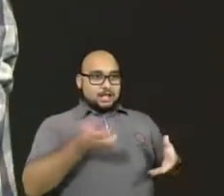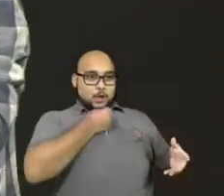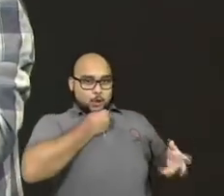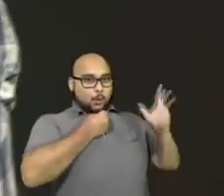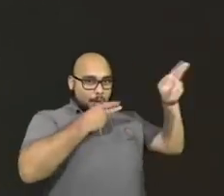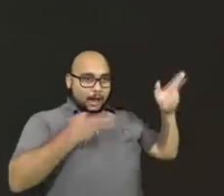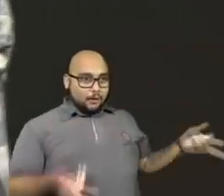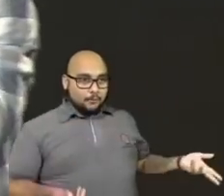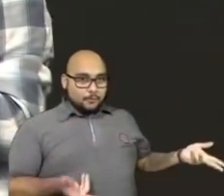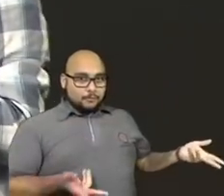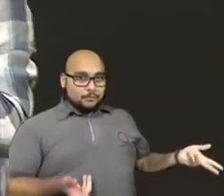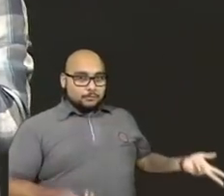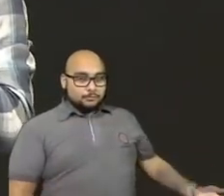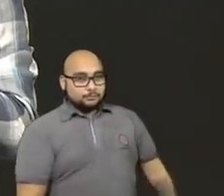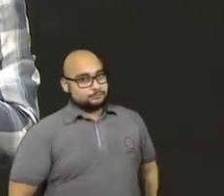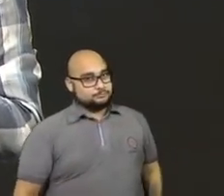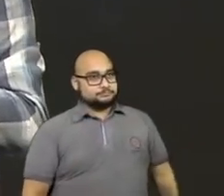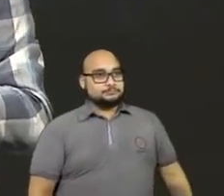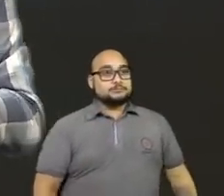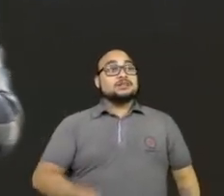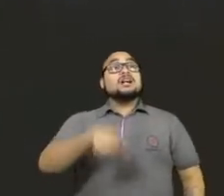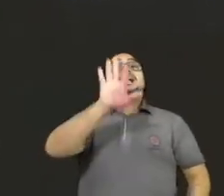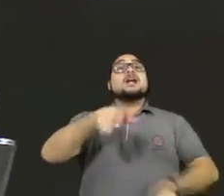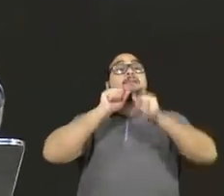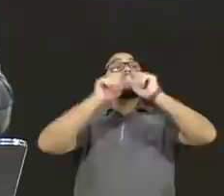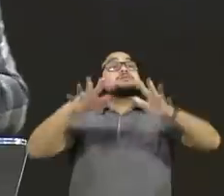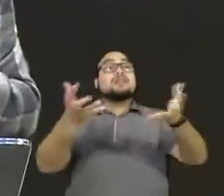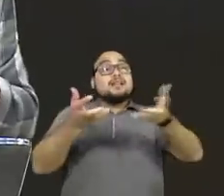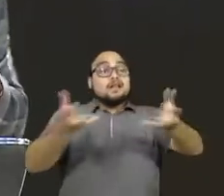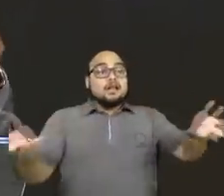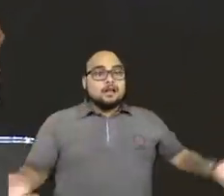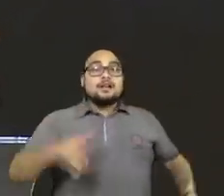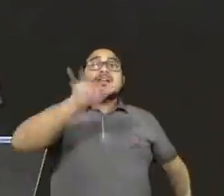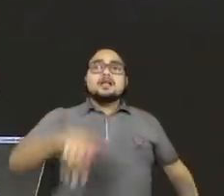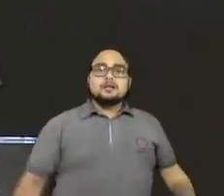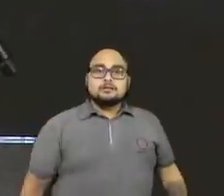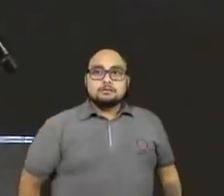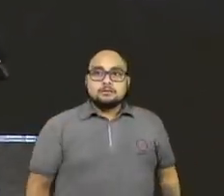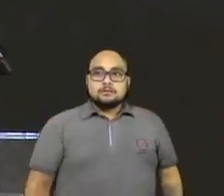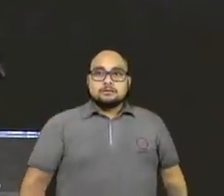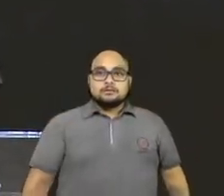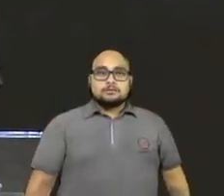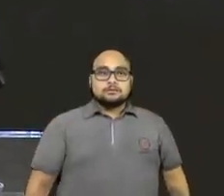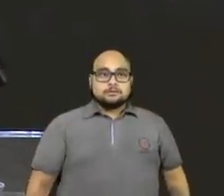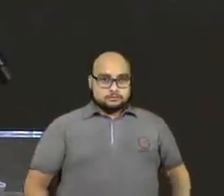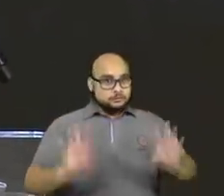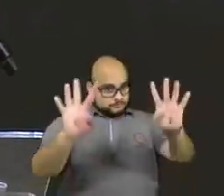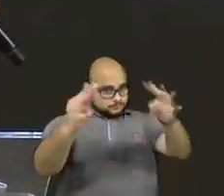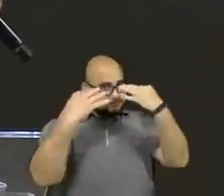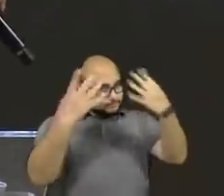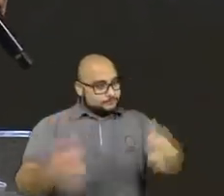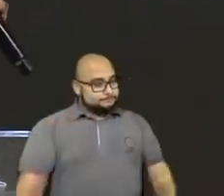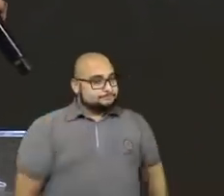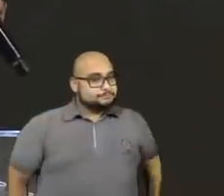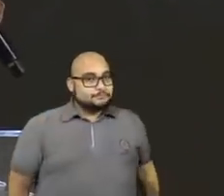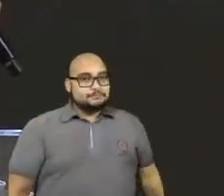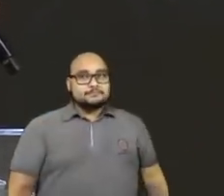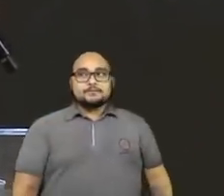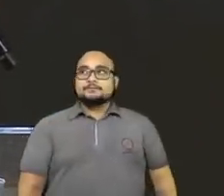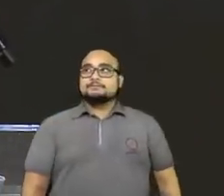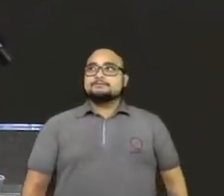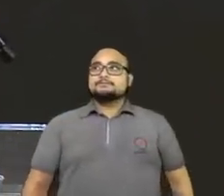Quem quer benção aí? Agora, escute isso que eu vou te falar. É incrível isso aqui. O favor